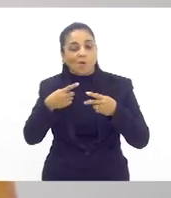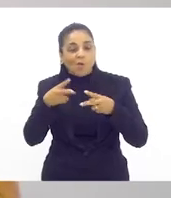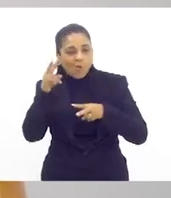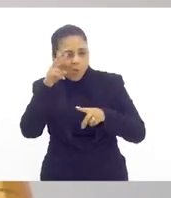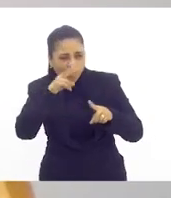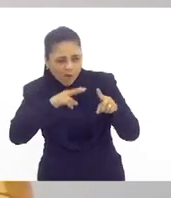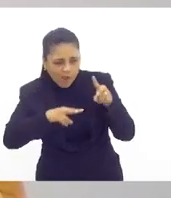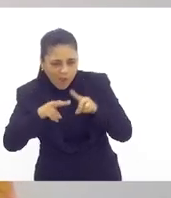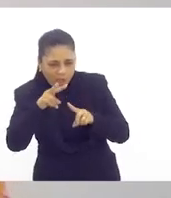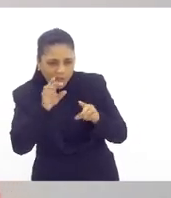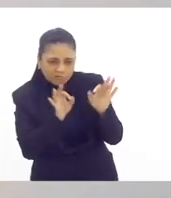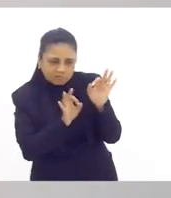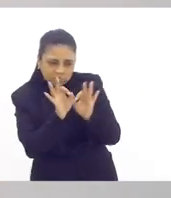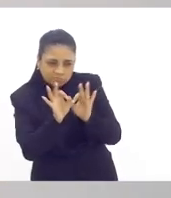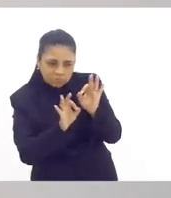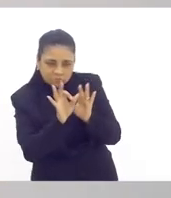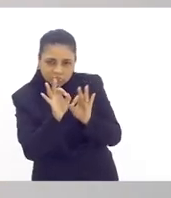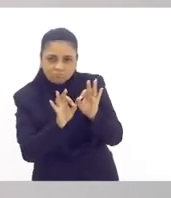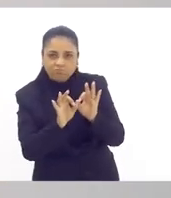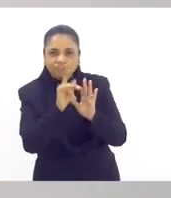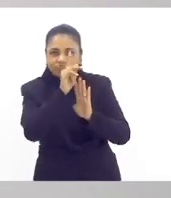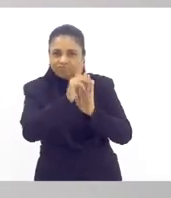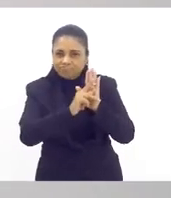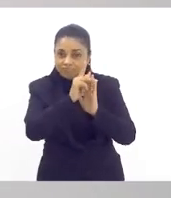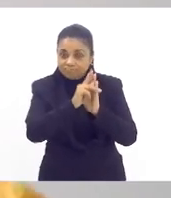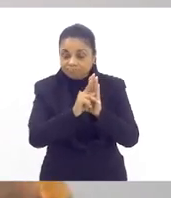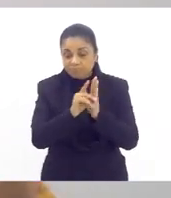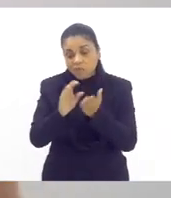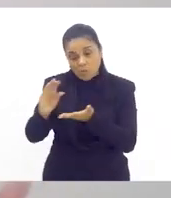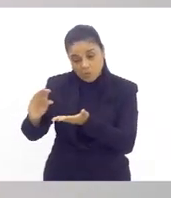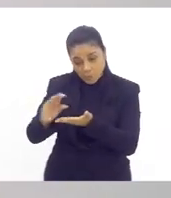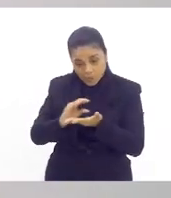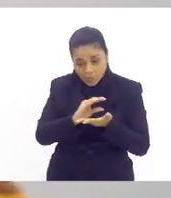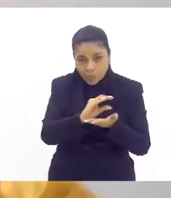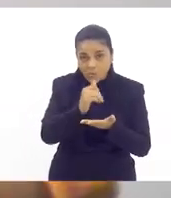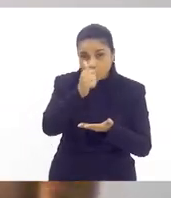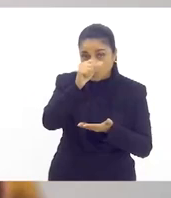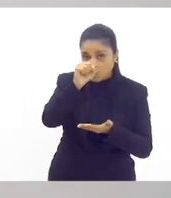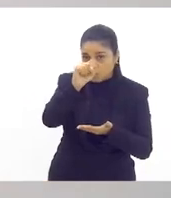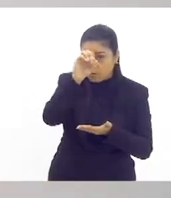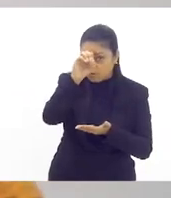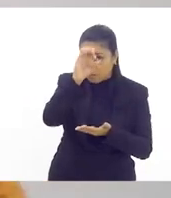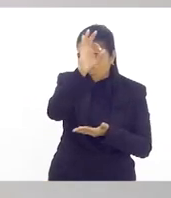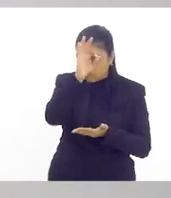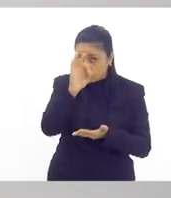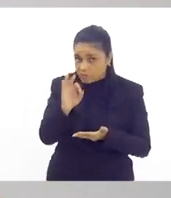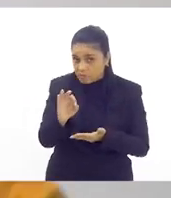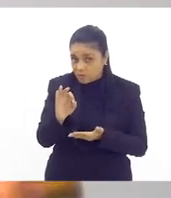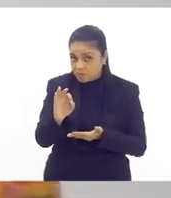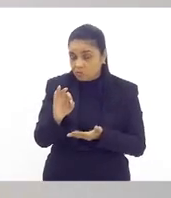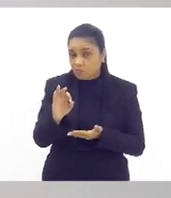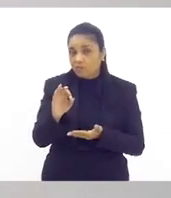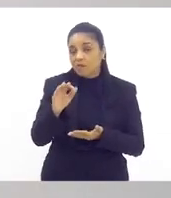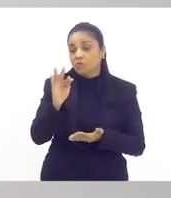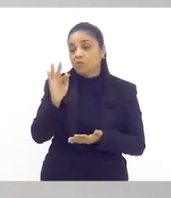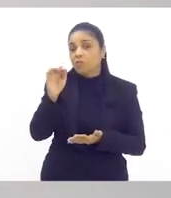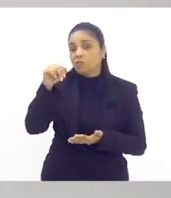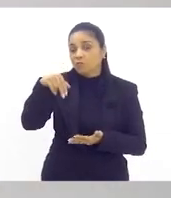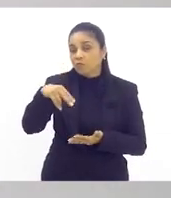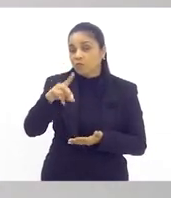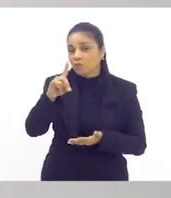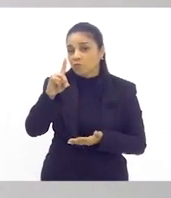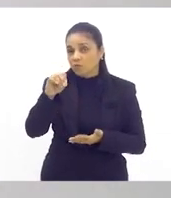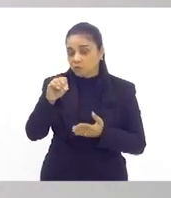trabalho entendendo que parte desse recurso 80% dele vem do fundo do áudio